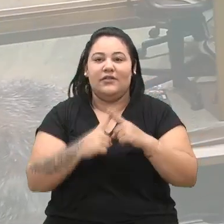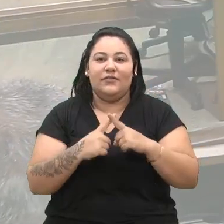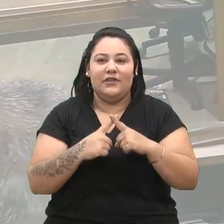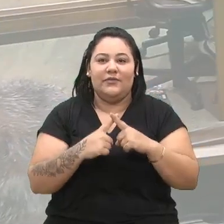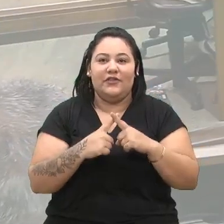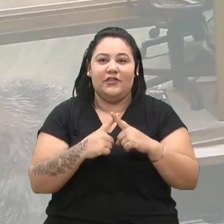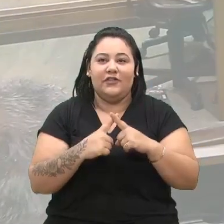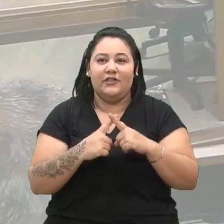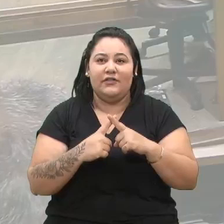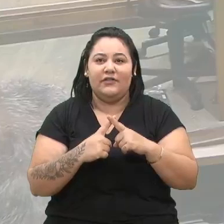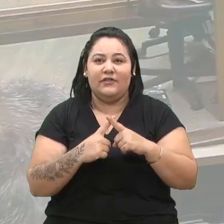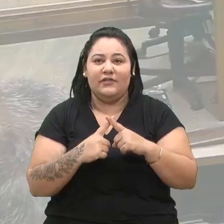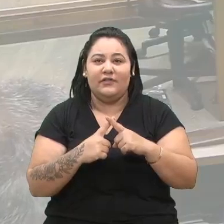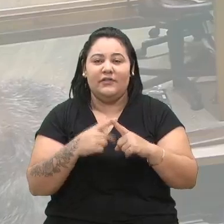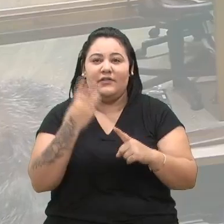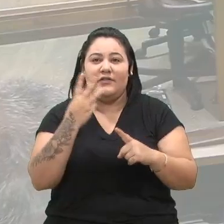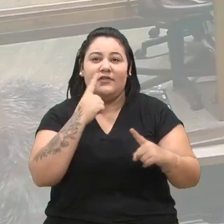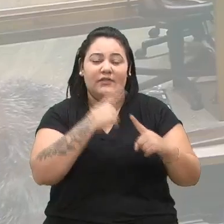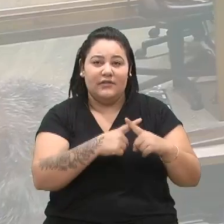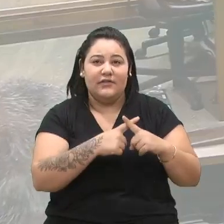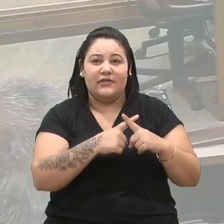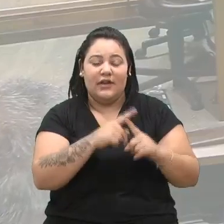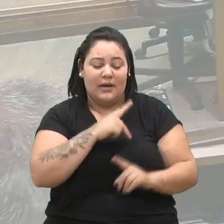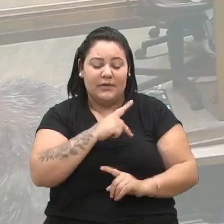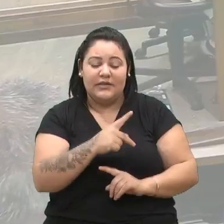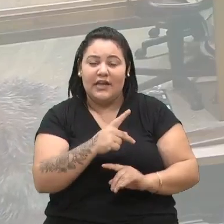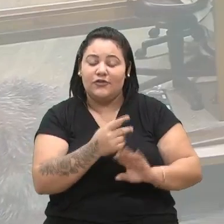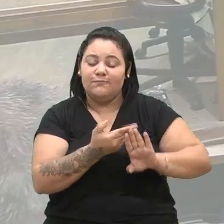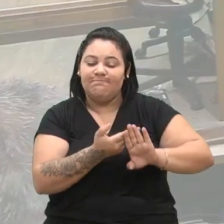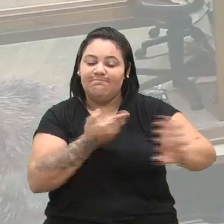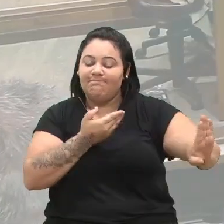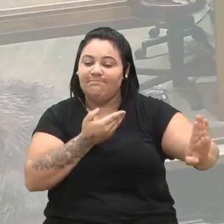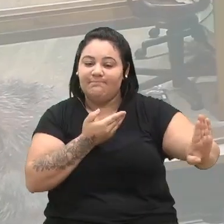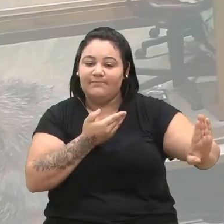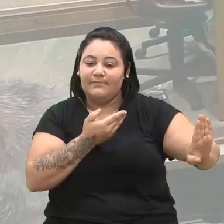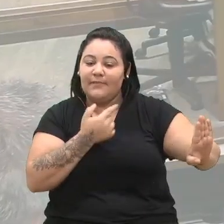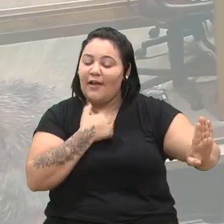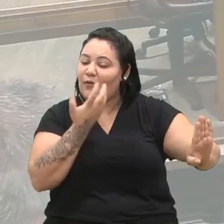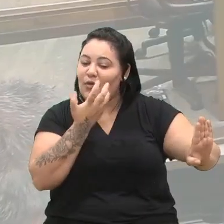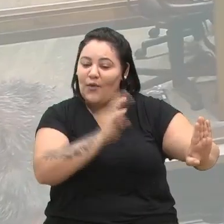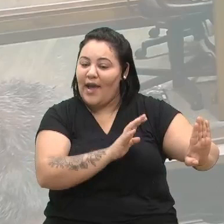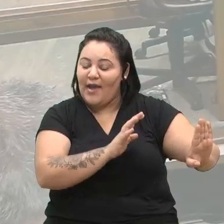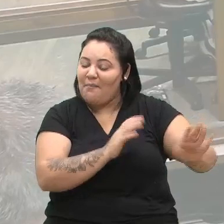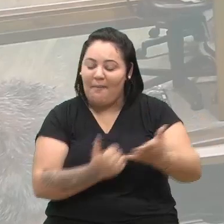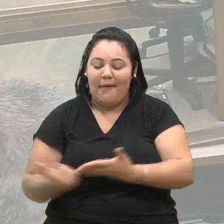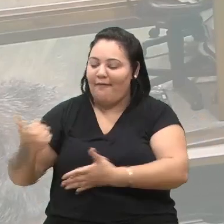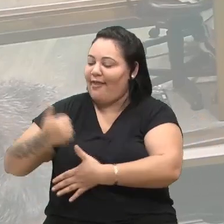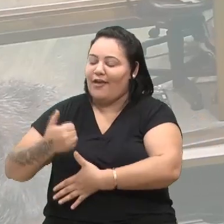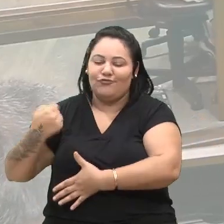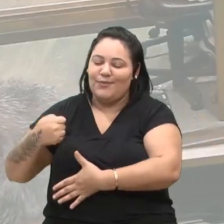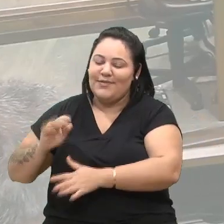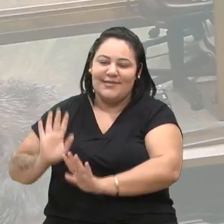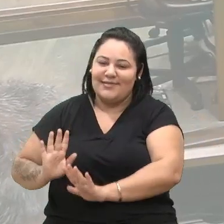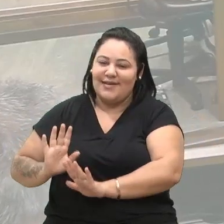povo caxiense, a 3ª vez que a presidente me deixa de fora. Eu não quero privilégio nessa Câmara, vereador,